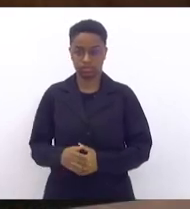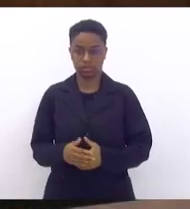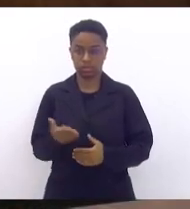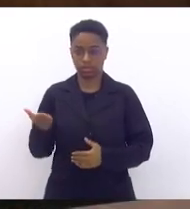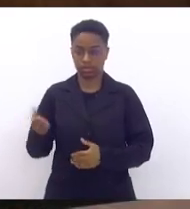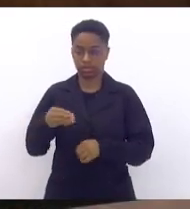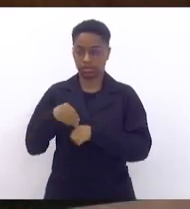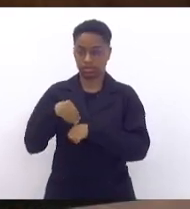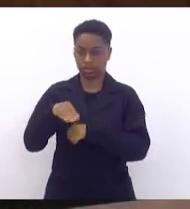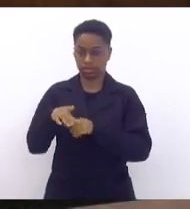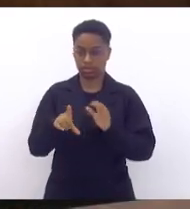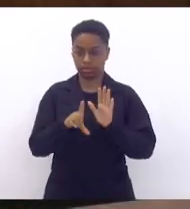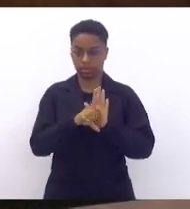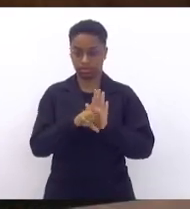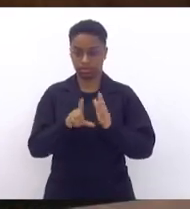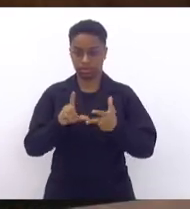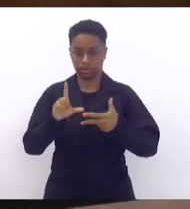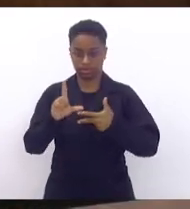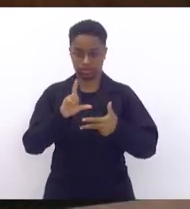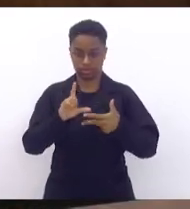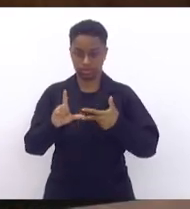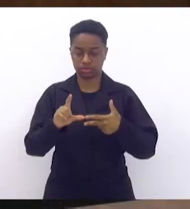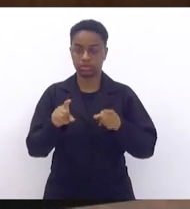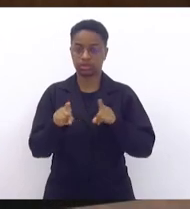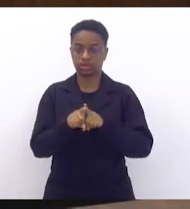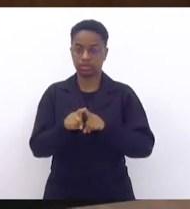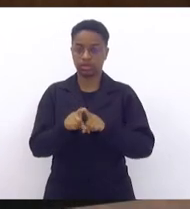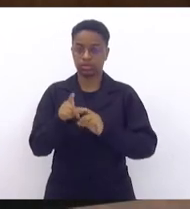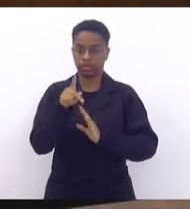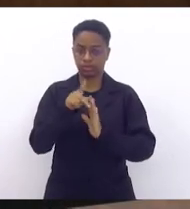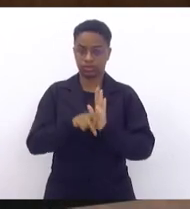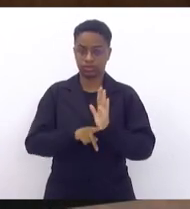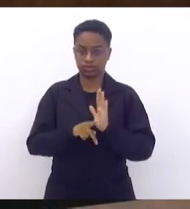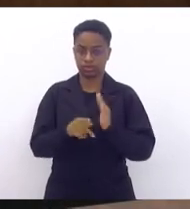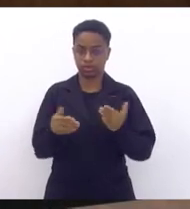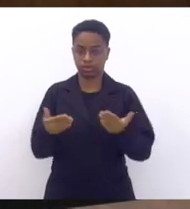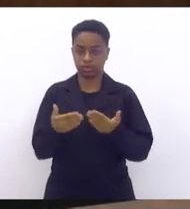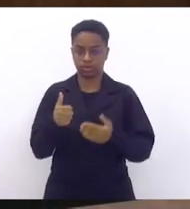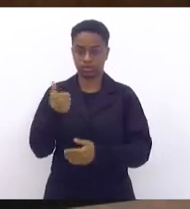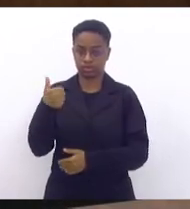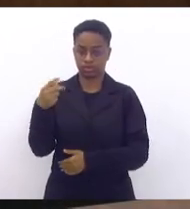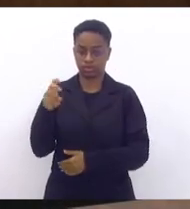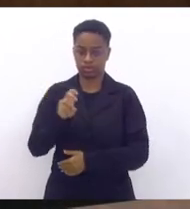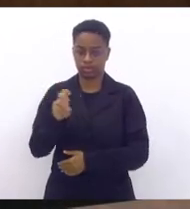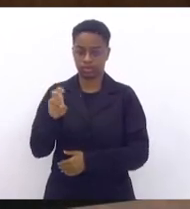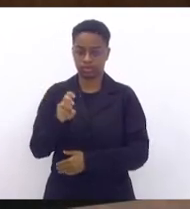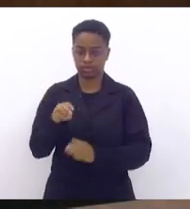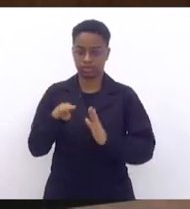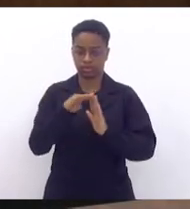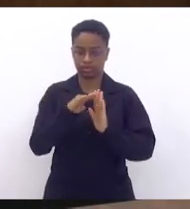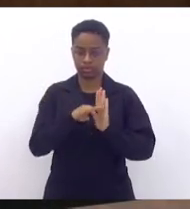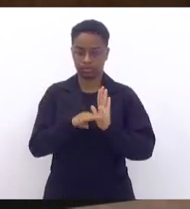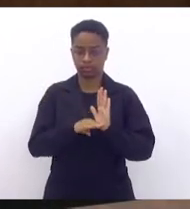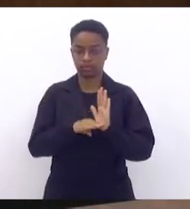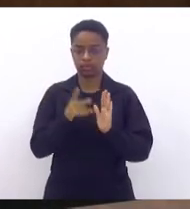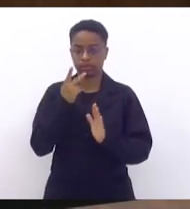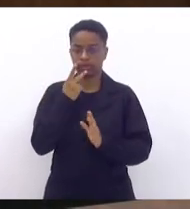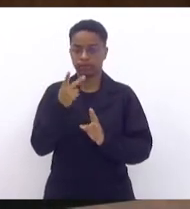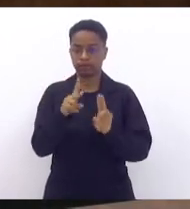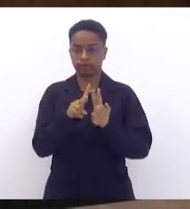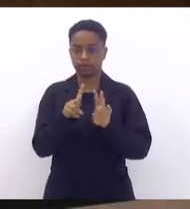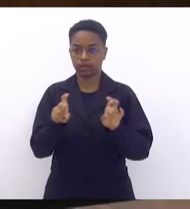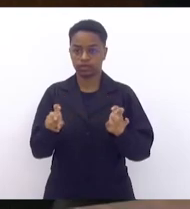indicação legislativa, bem como o projeto que agora é o 15º da pauta, que fala sobre